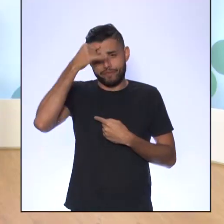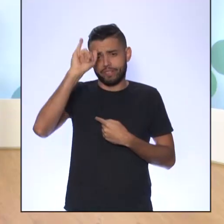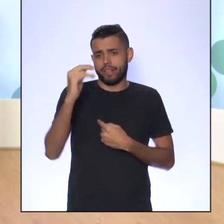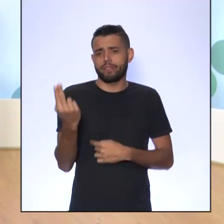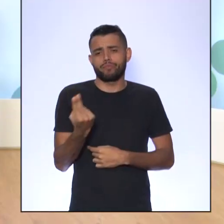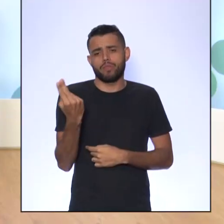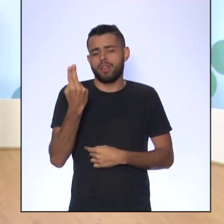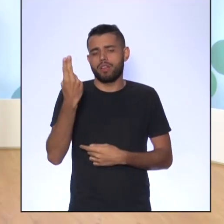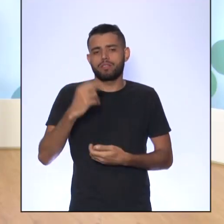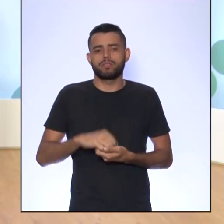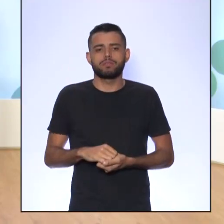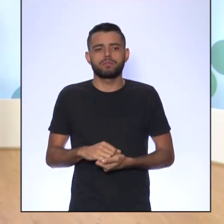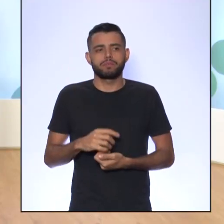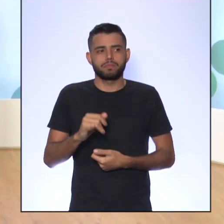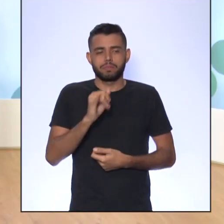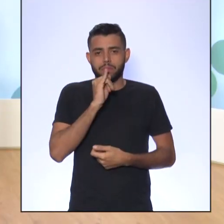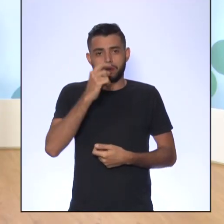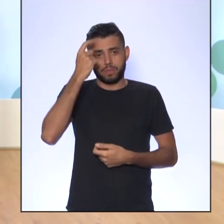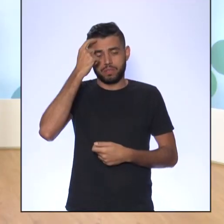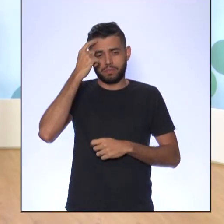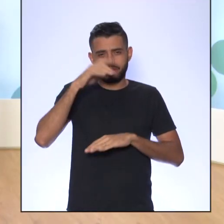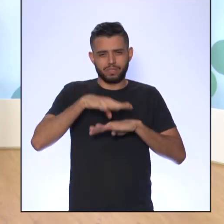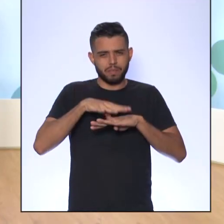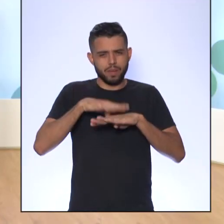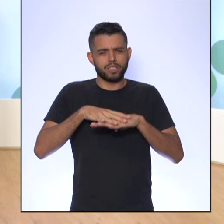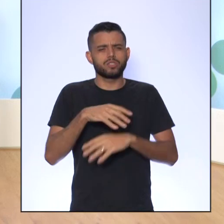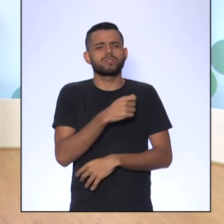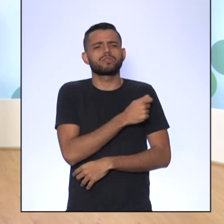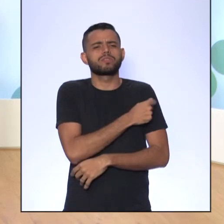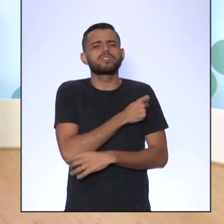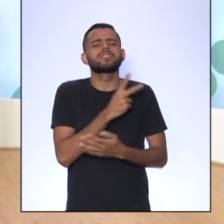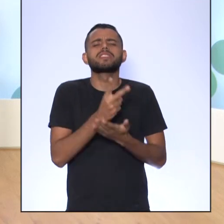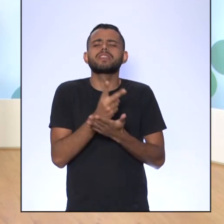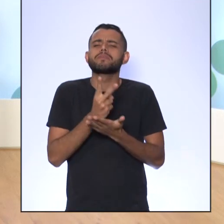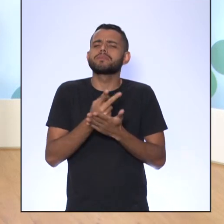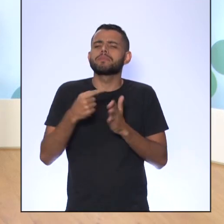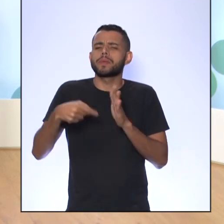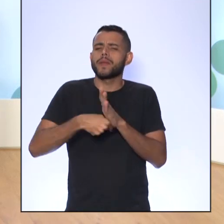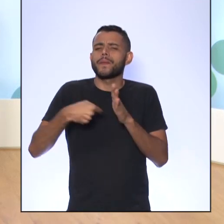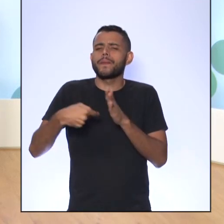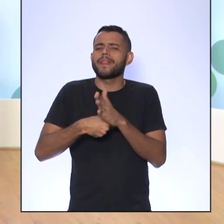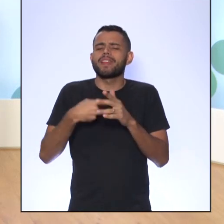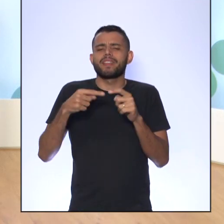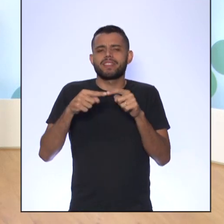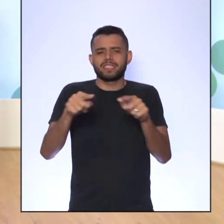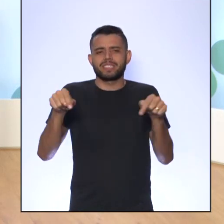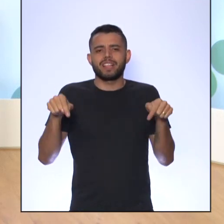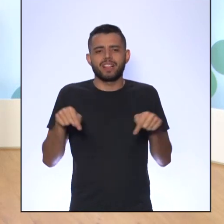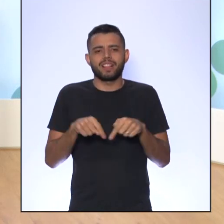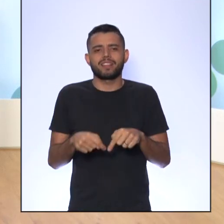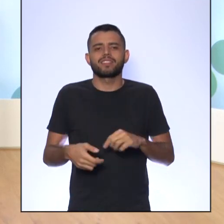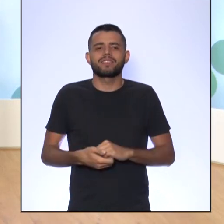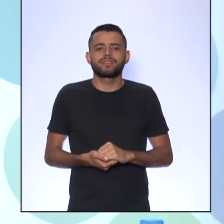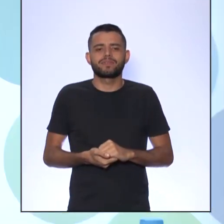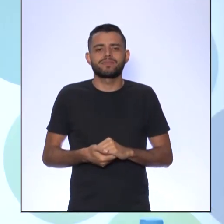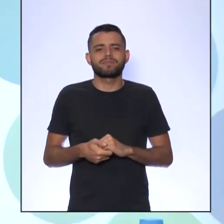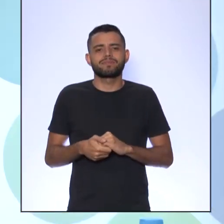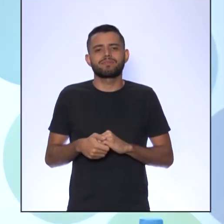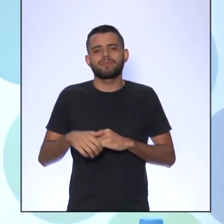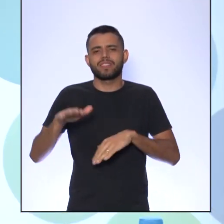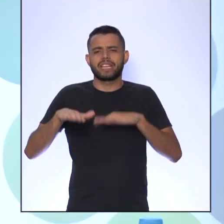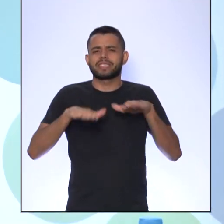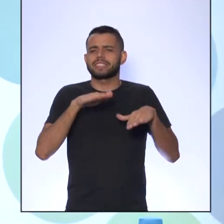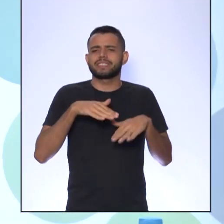assim, né? Quando a gente pensa em matemática, né, os alunos vivem fazendo essa pergunta, né, dentro da sala de aula e às vezes a gente fica,